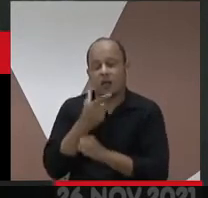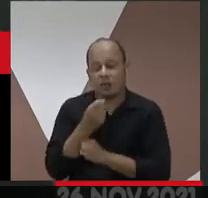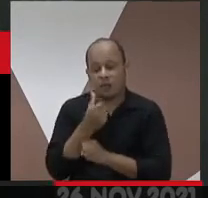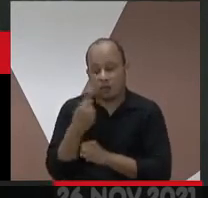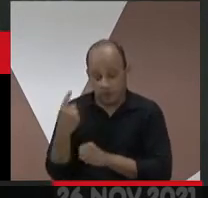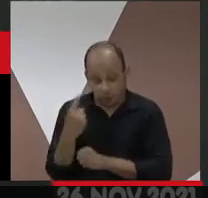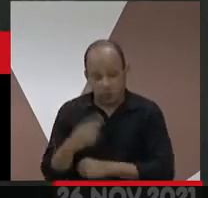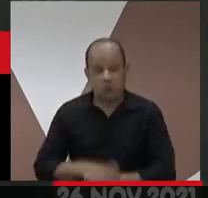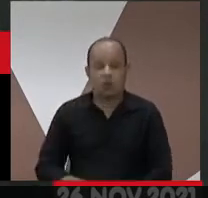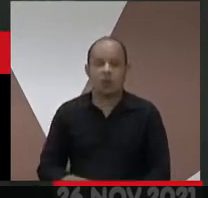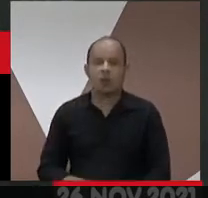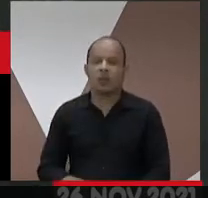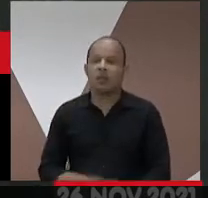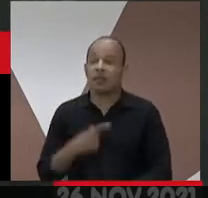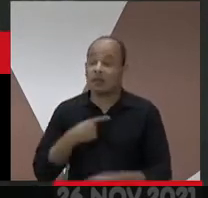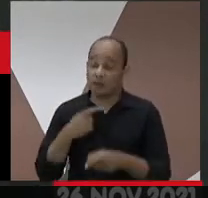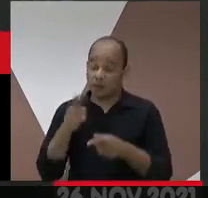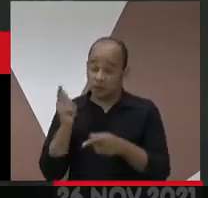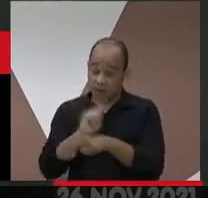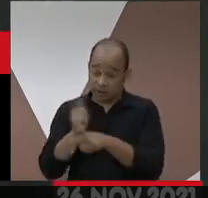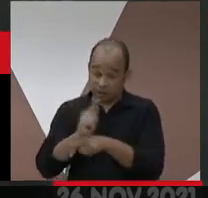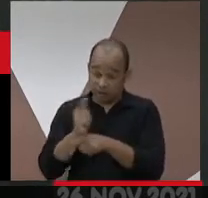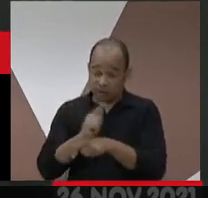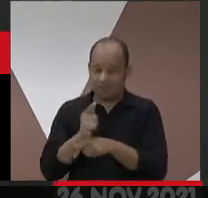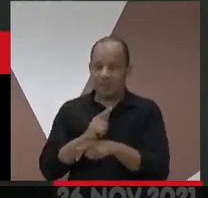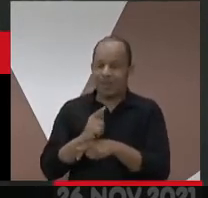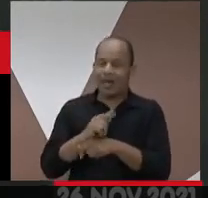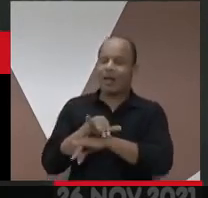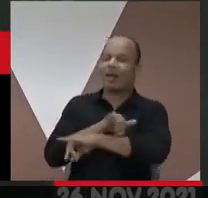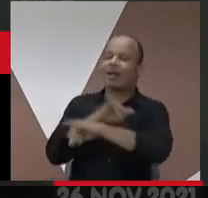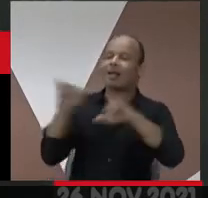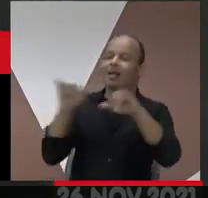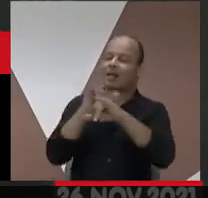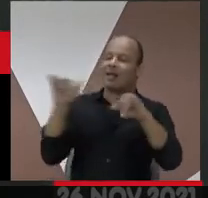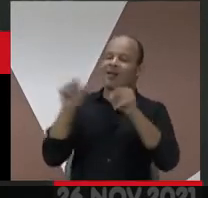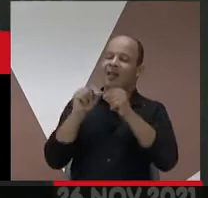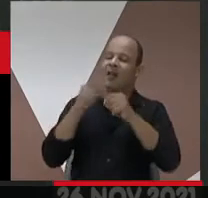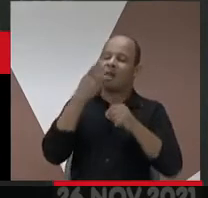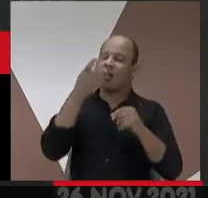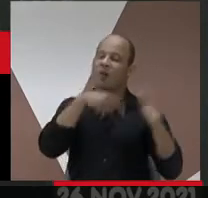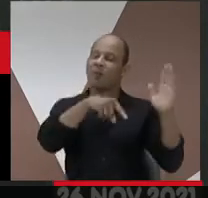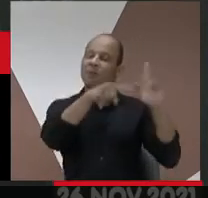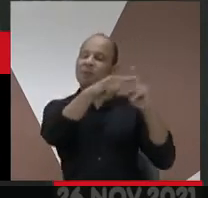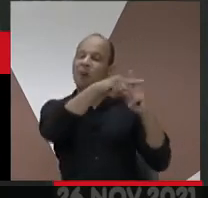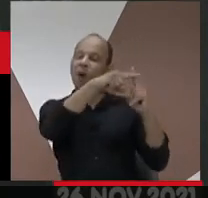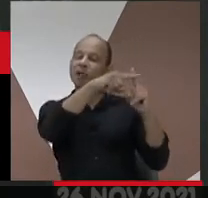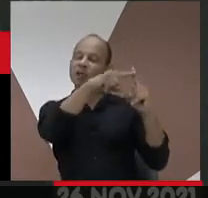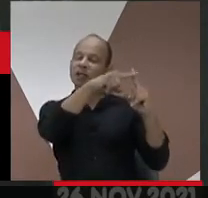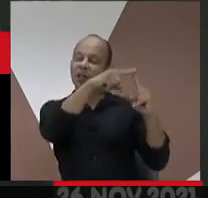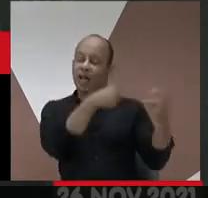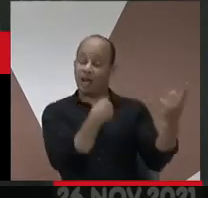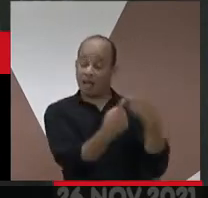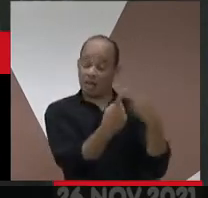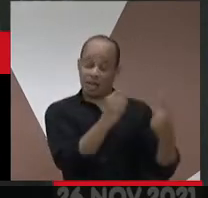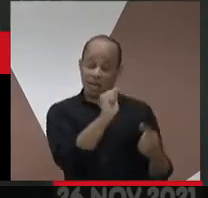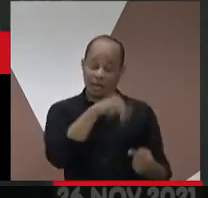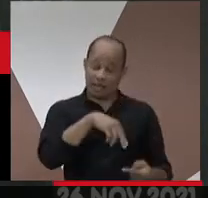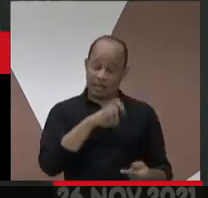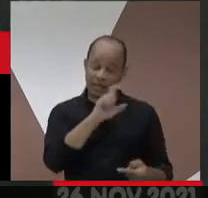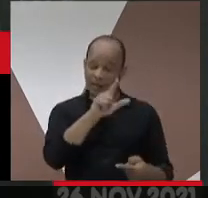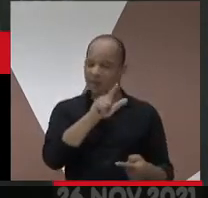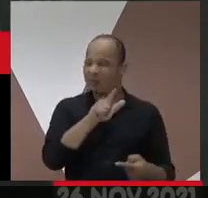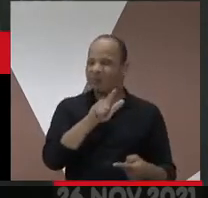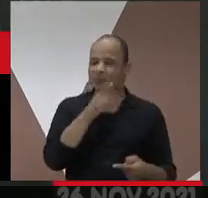do referido projeto rodoviário fizeram uma propaganda impositiva do Rodoanel e ignoraram completamente todas